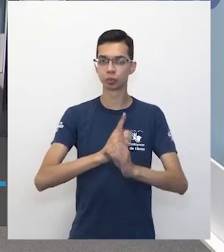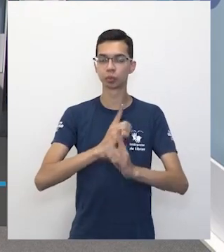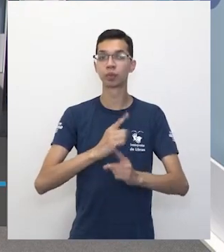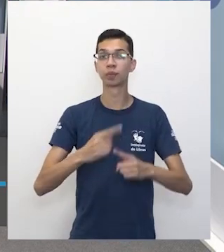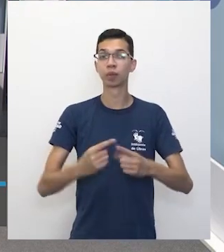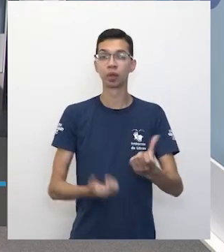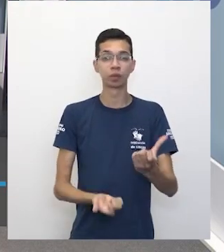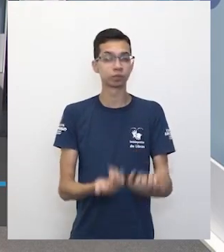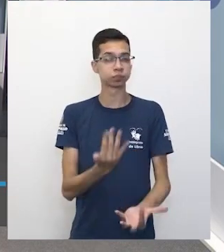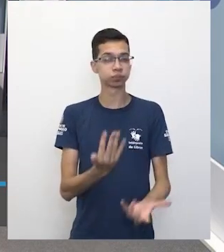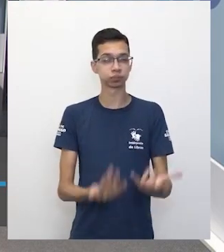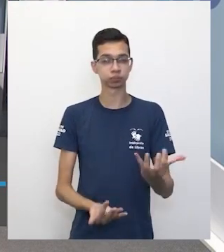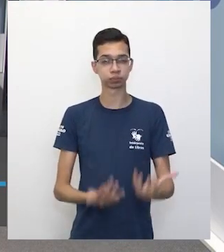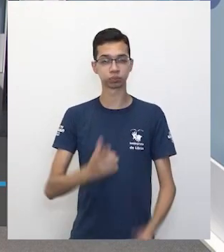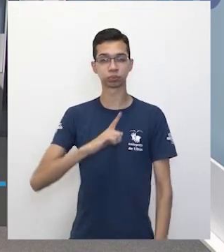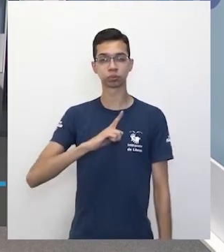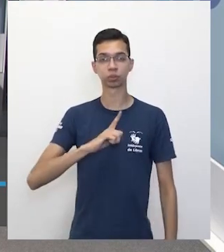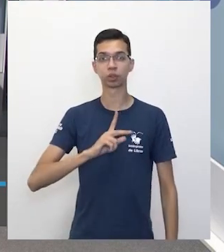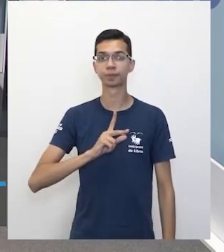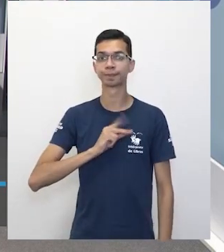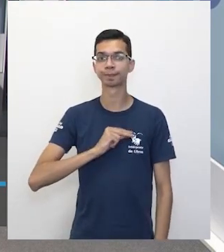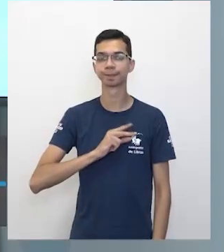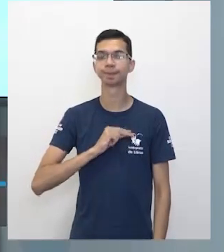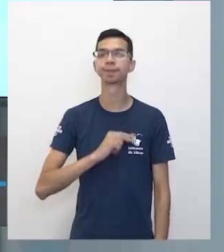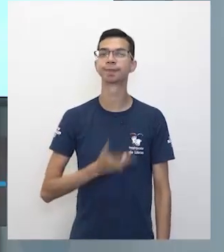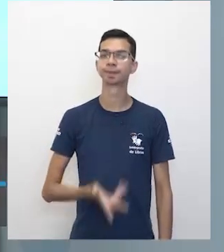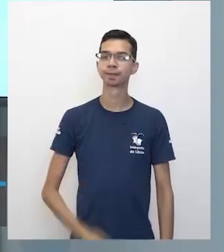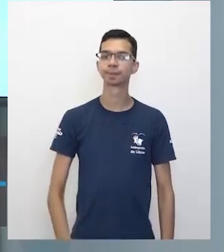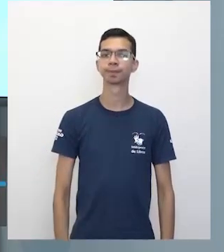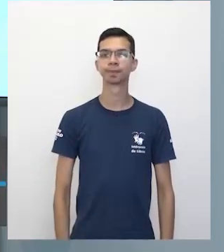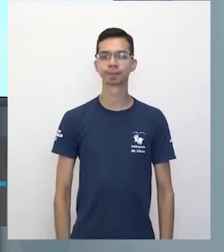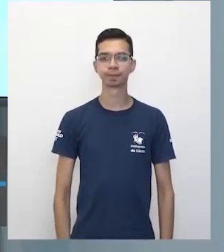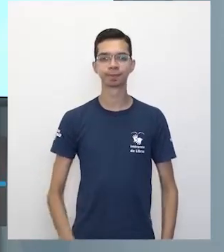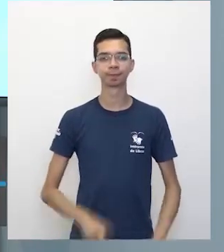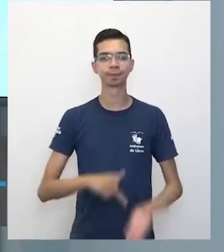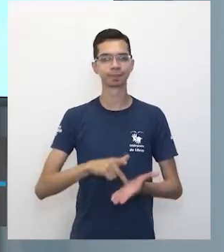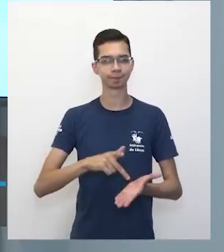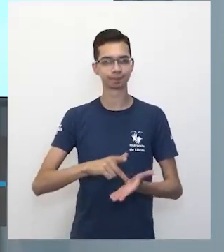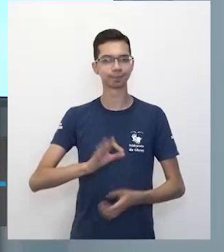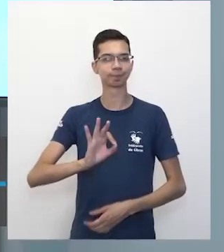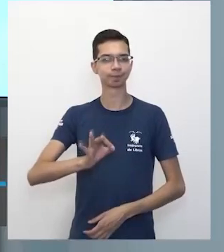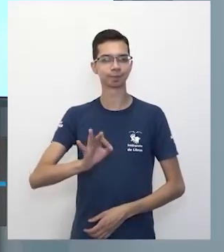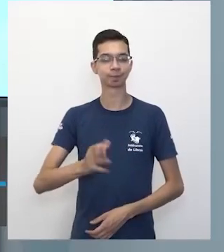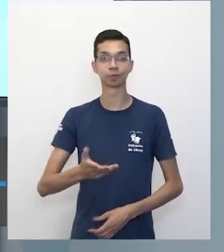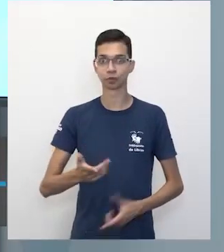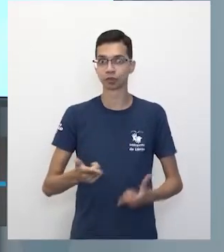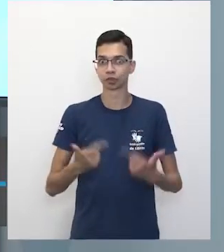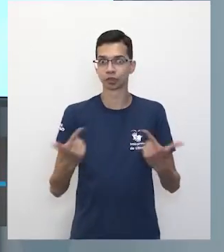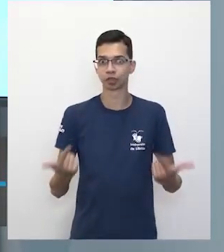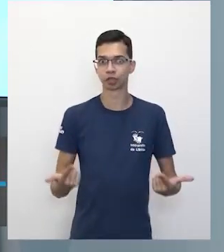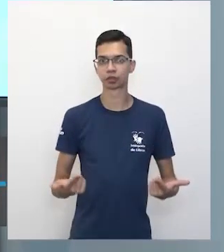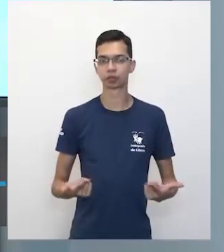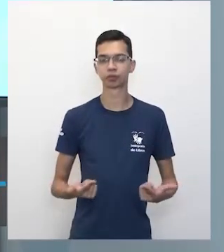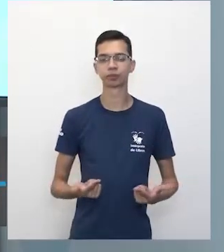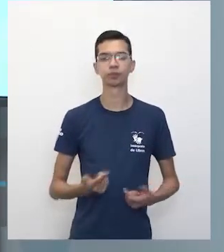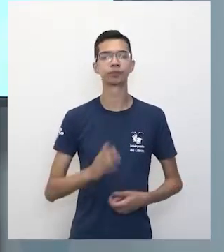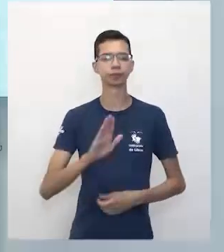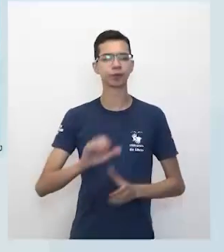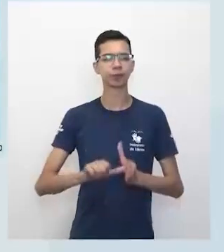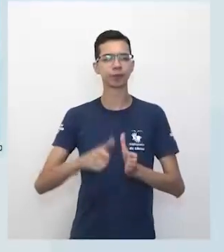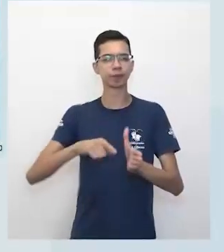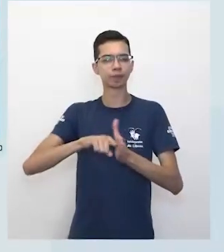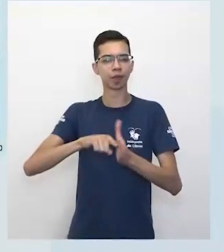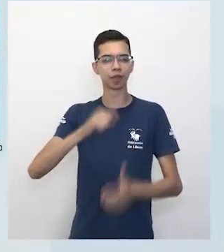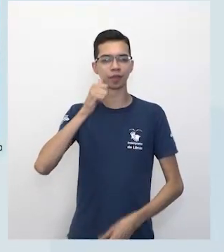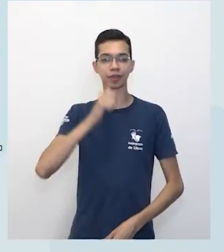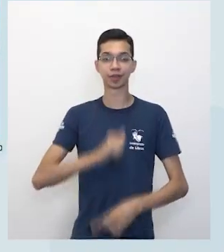né? Nossa, que sorte. Que coisa, né? No meio daquele azar todo, né? Um pouquinho de sorte. A primeira investigação sobre a Luzia